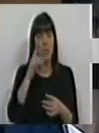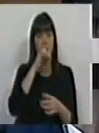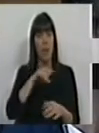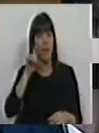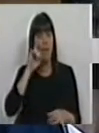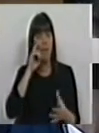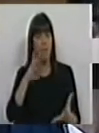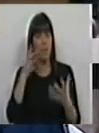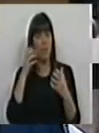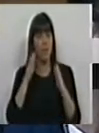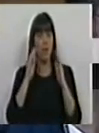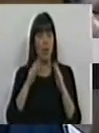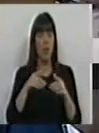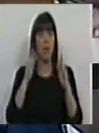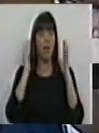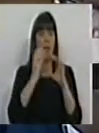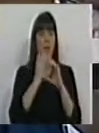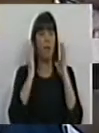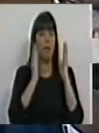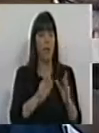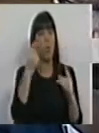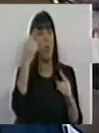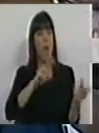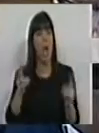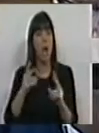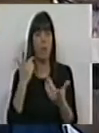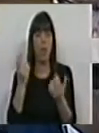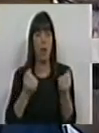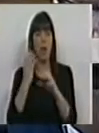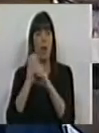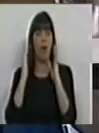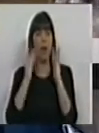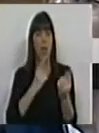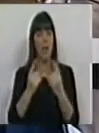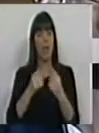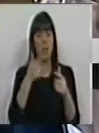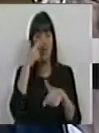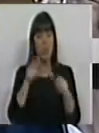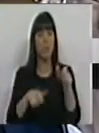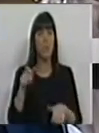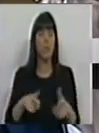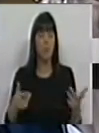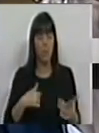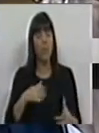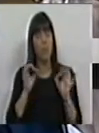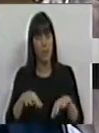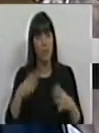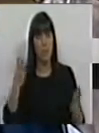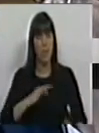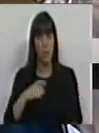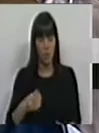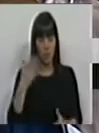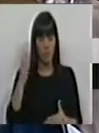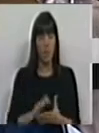daqueles que defendem a rodoviária como única alternativa para o transporte de Peço que conclua, passageiros. está bem, senhor deputado. Vou terminar já,